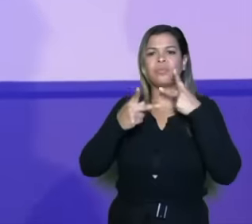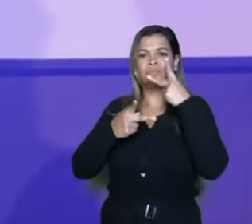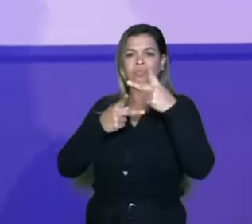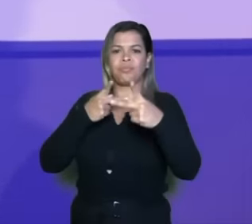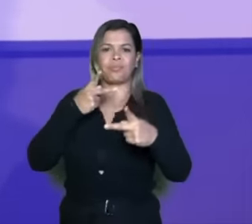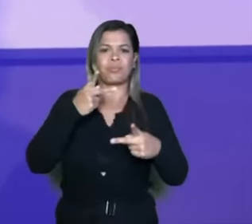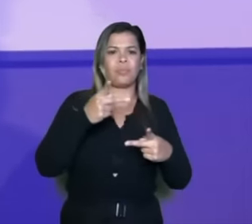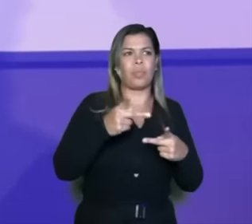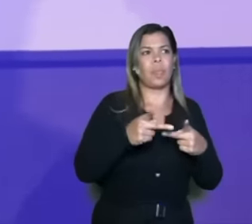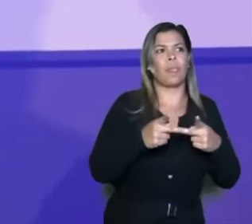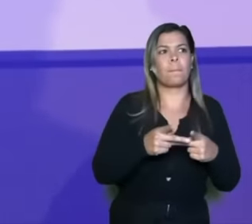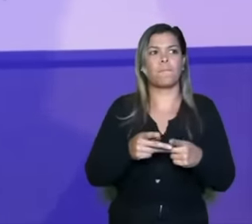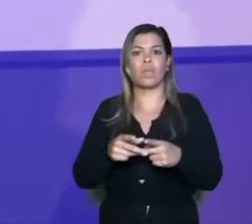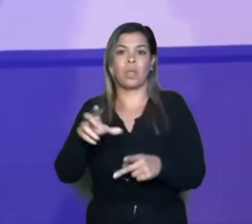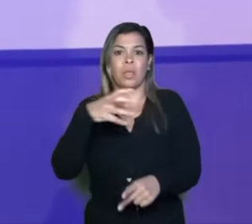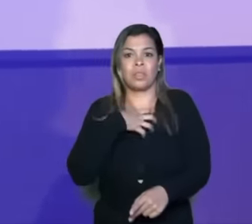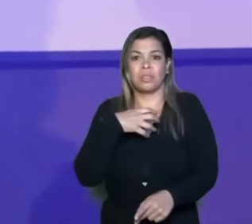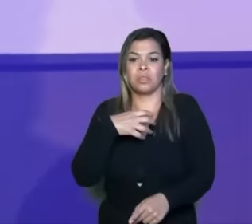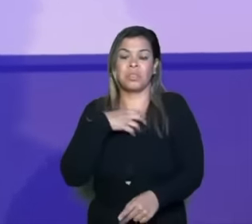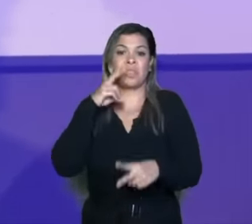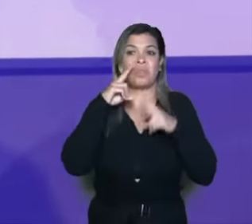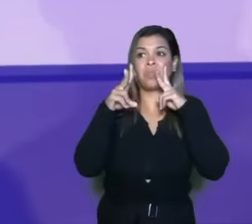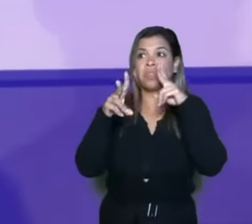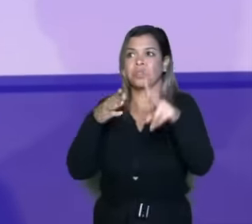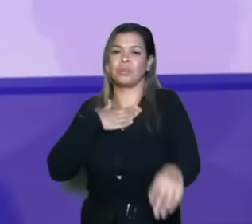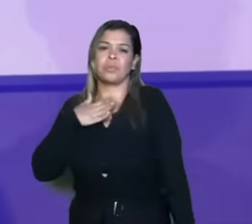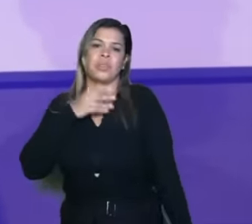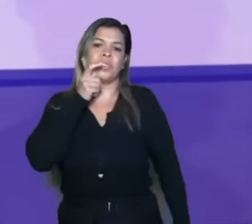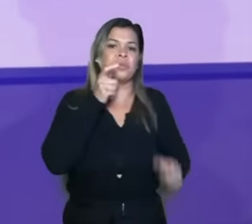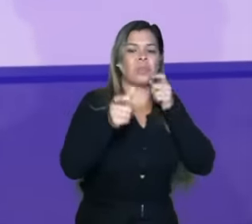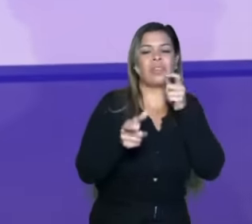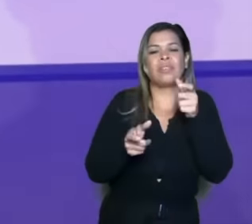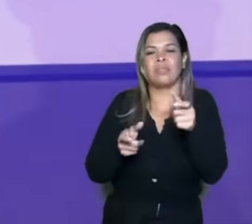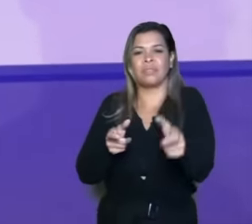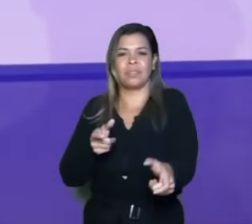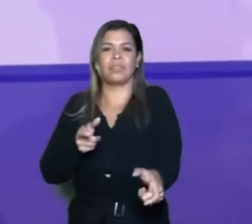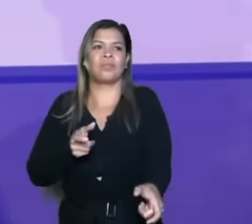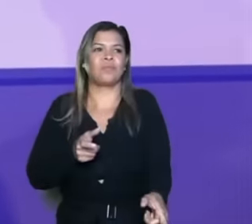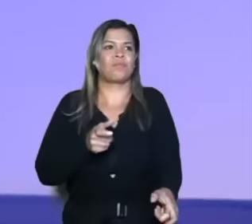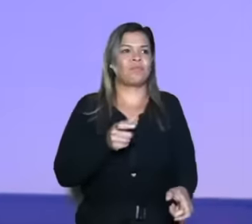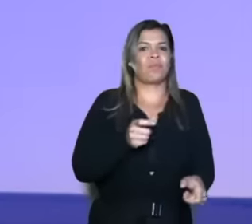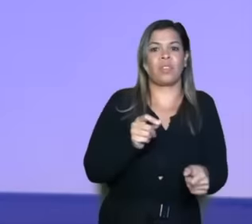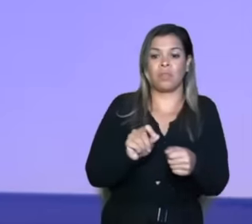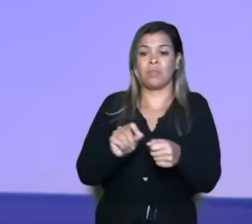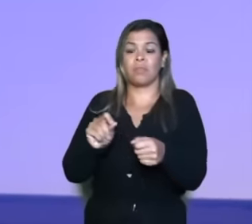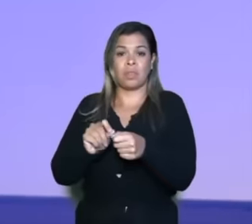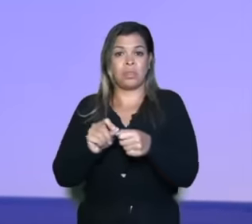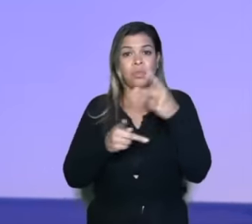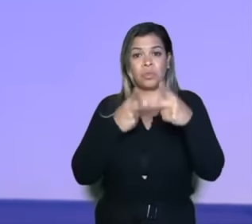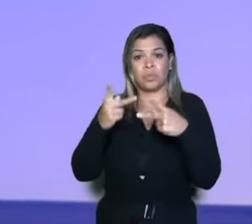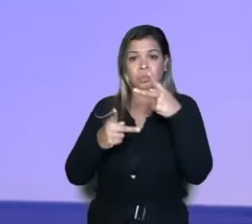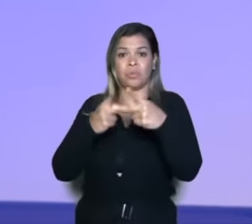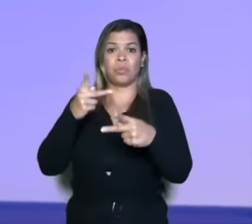as minhas palavras você vai lançar. E fazendo assim,